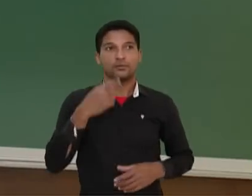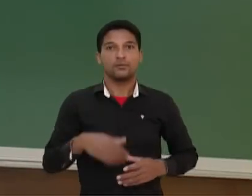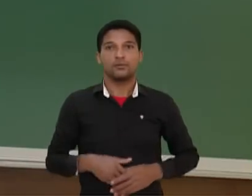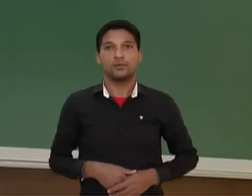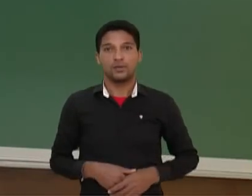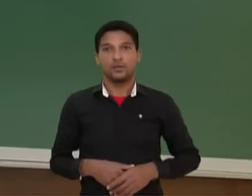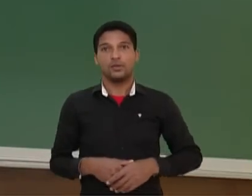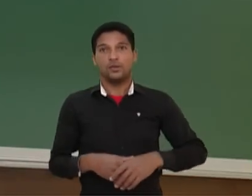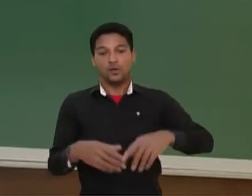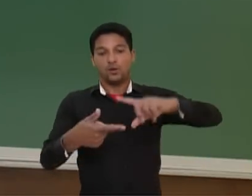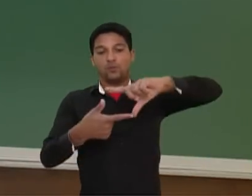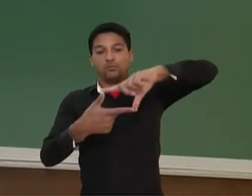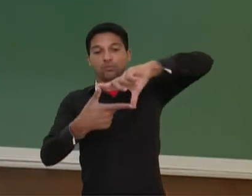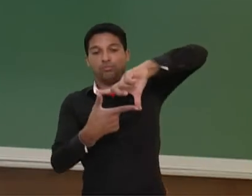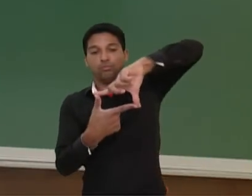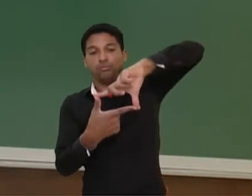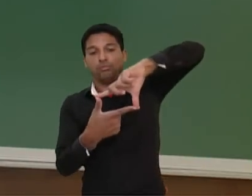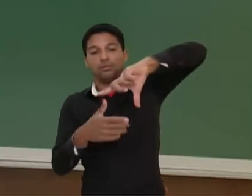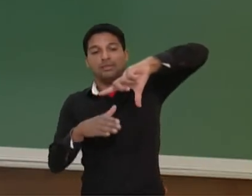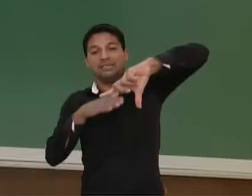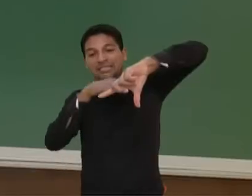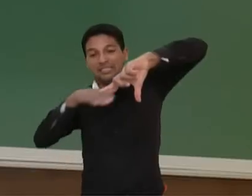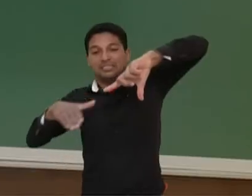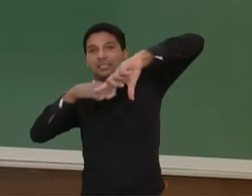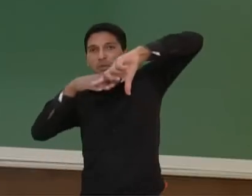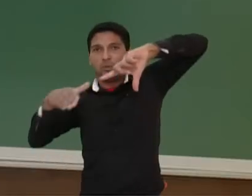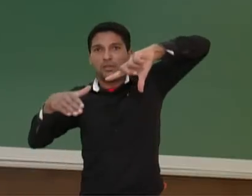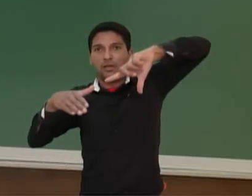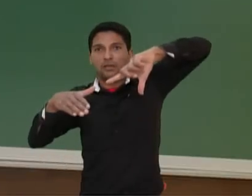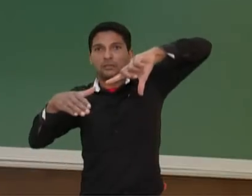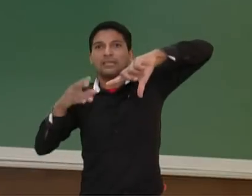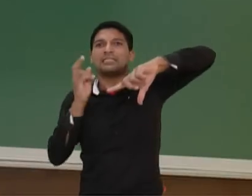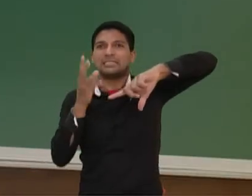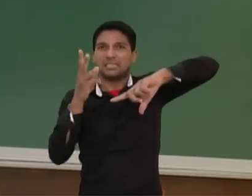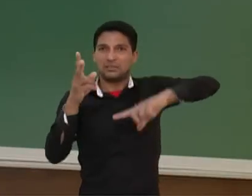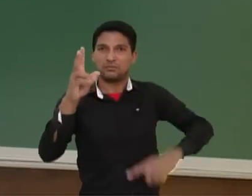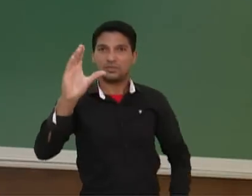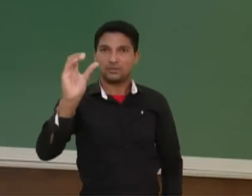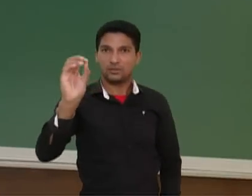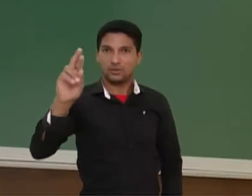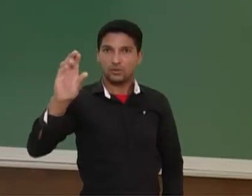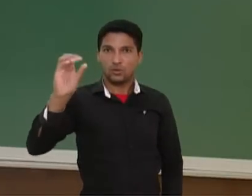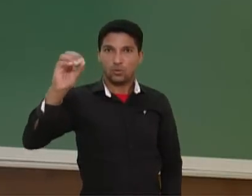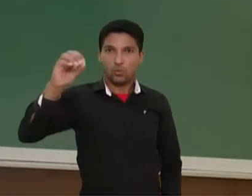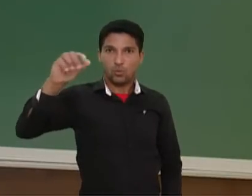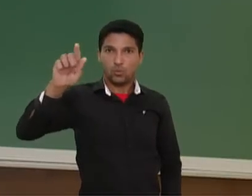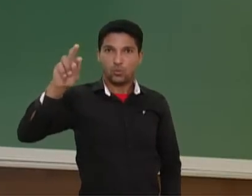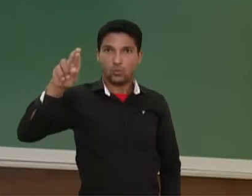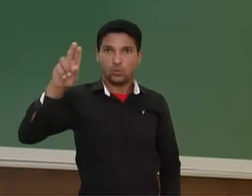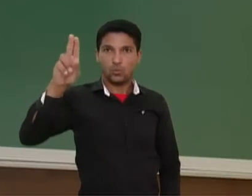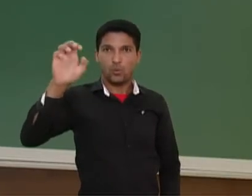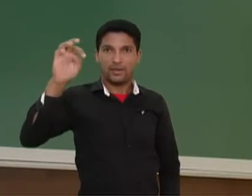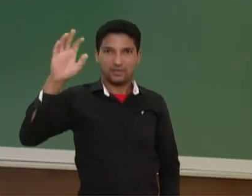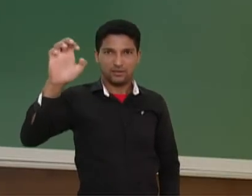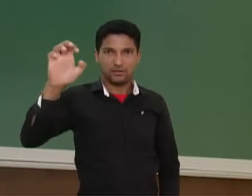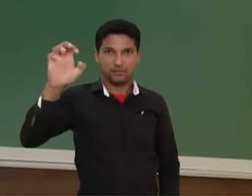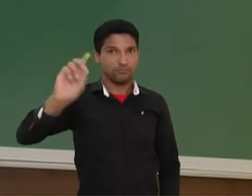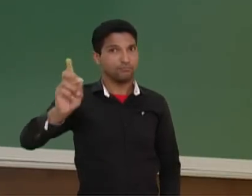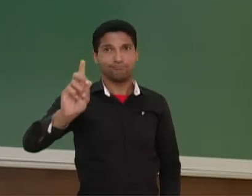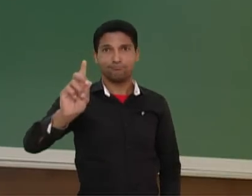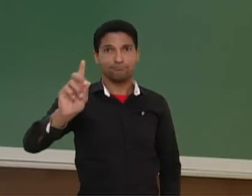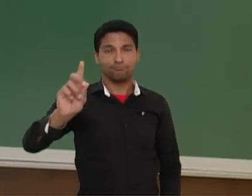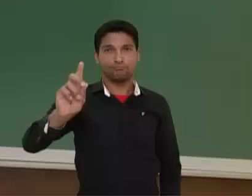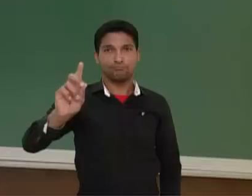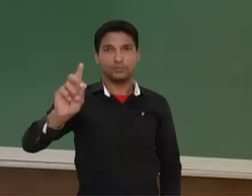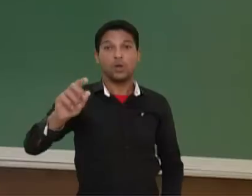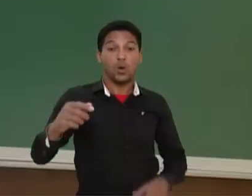são congruentes? Não. Quando que eu afirmei isso? Eu só afirmei no retângulo. Eu não